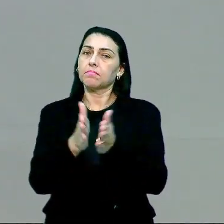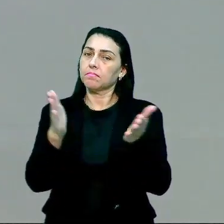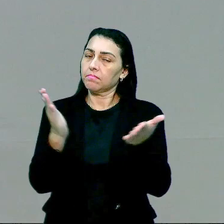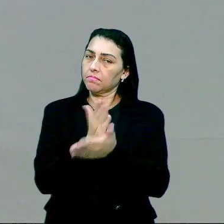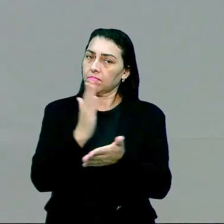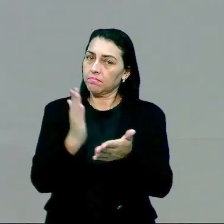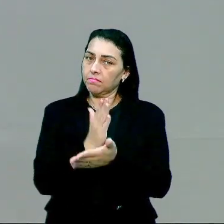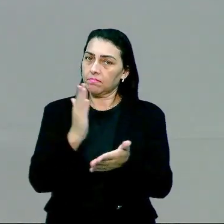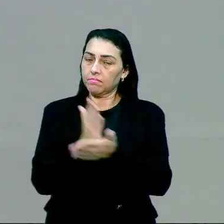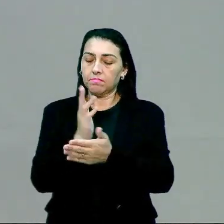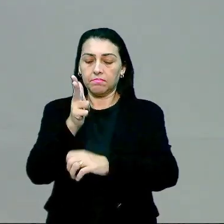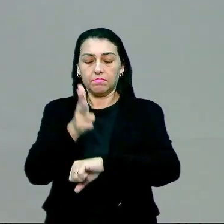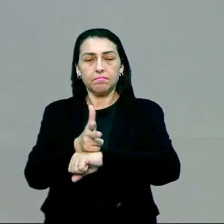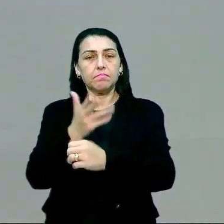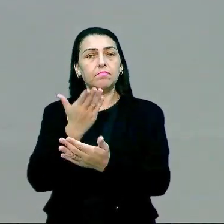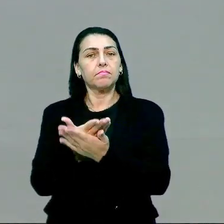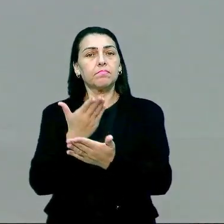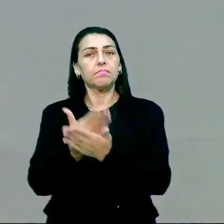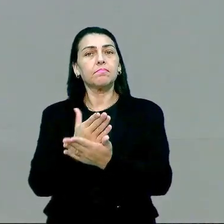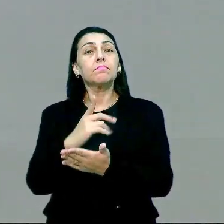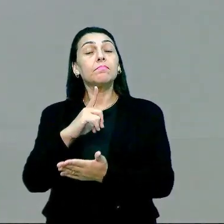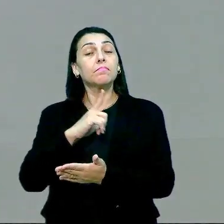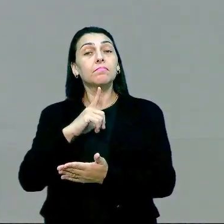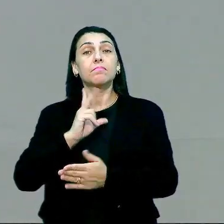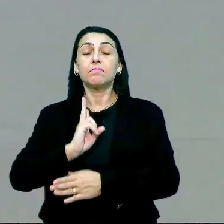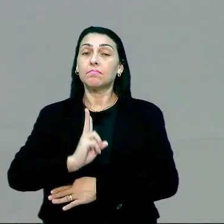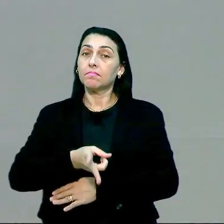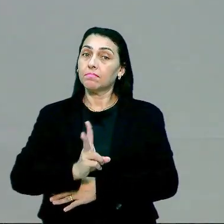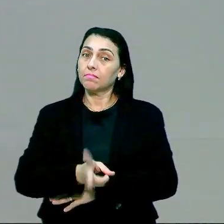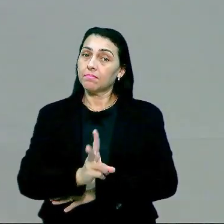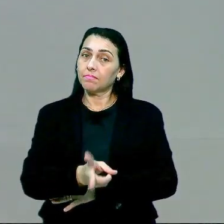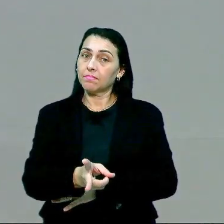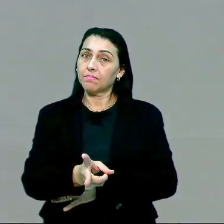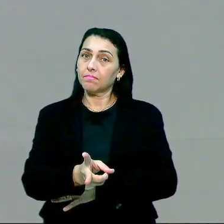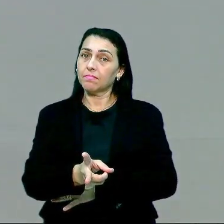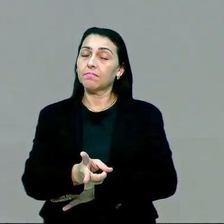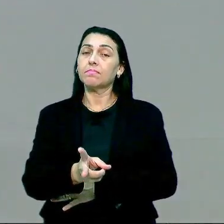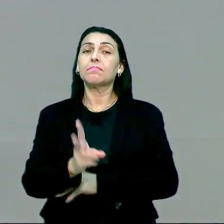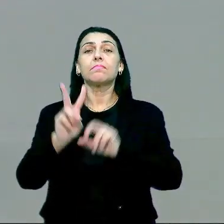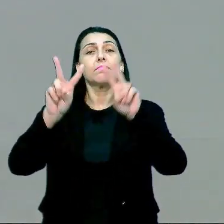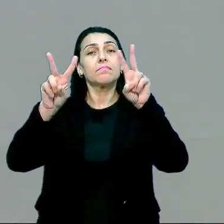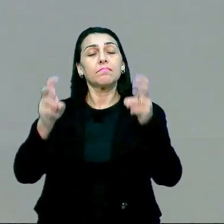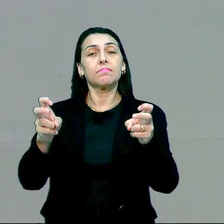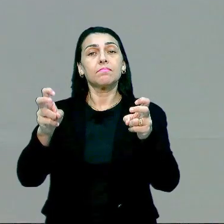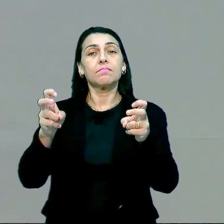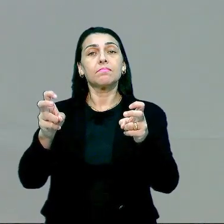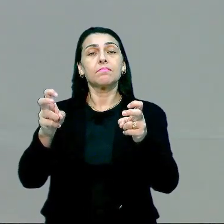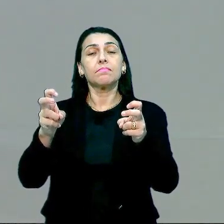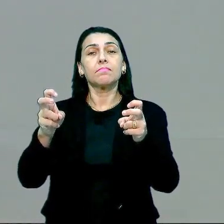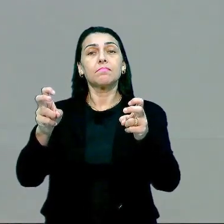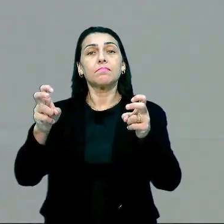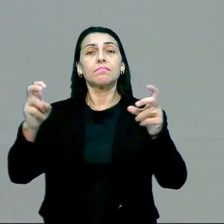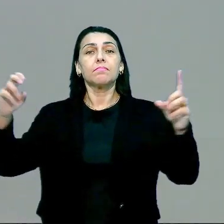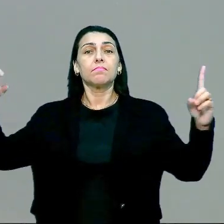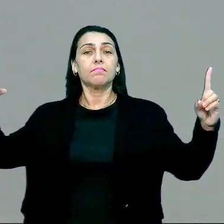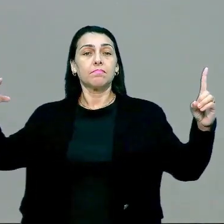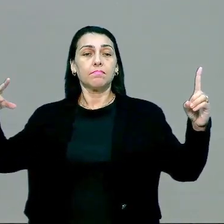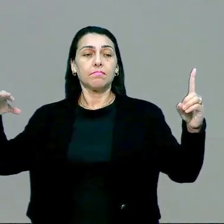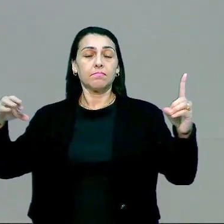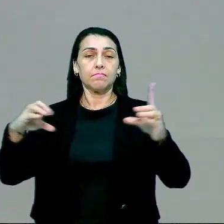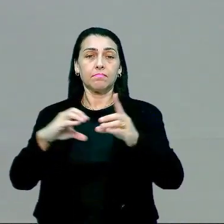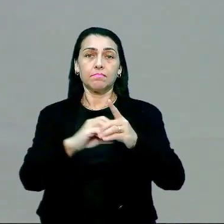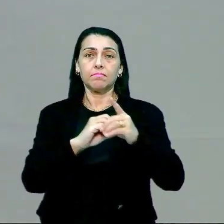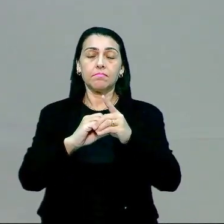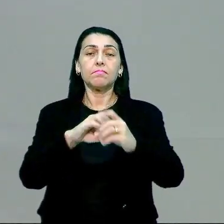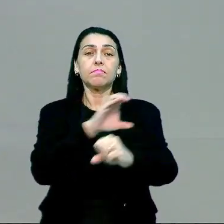livro. Nesta videoaula, nós daremos continuidade à temática Socialização, Cultura